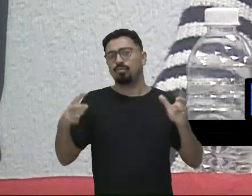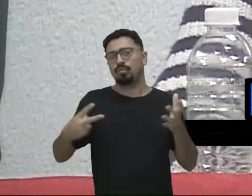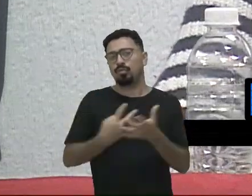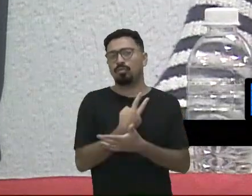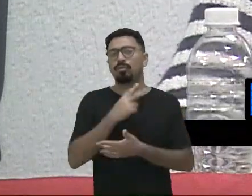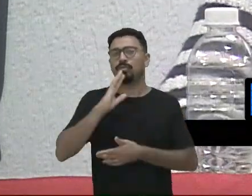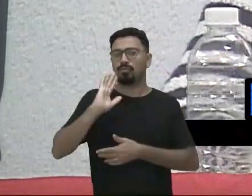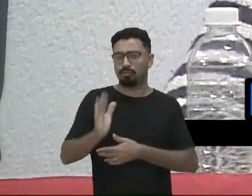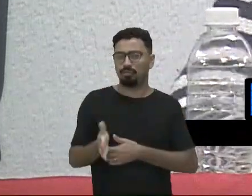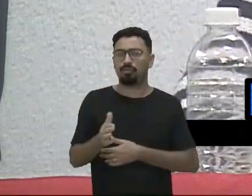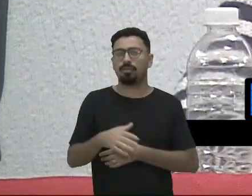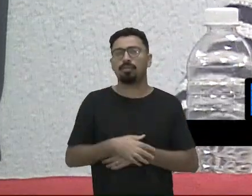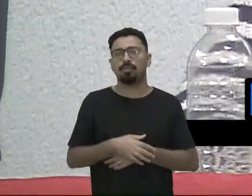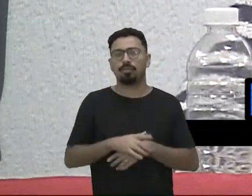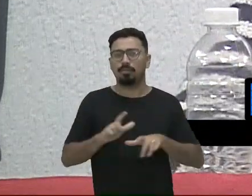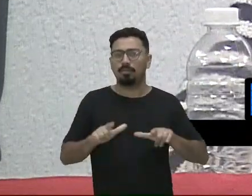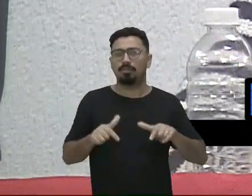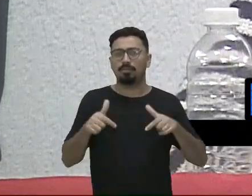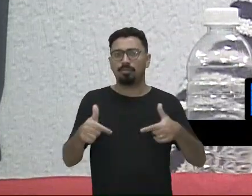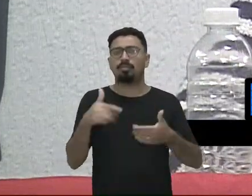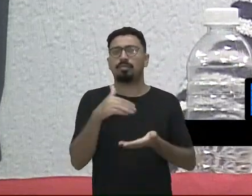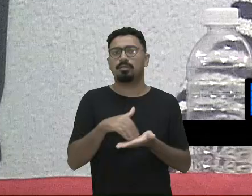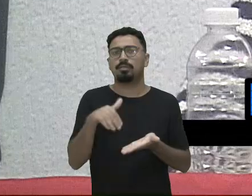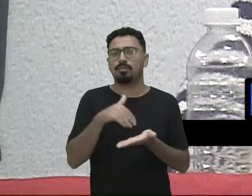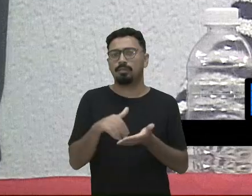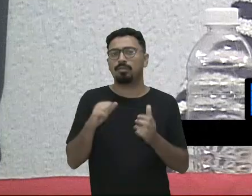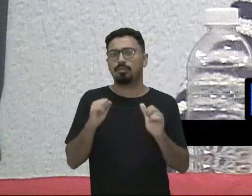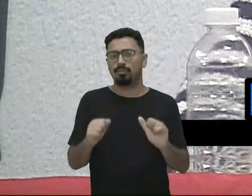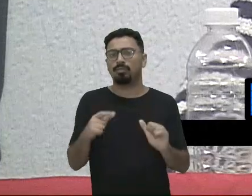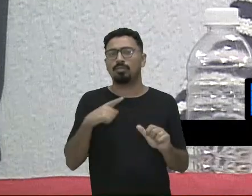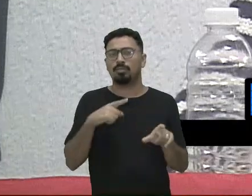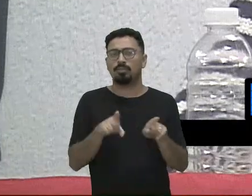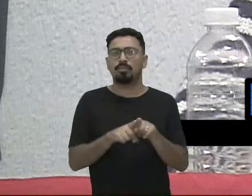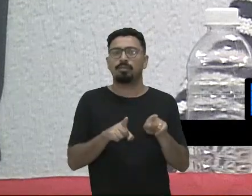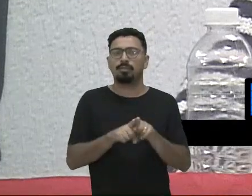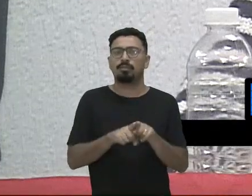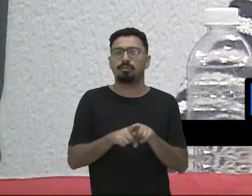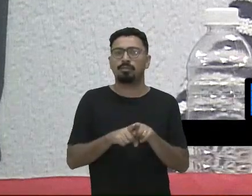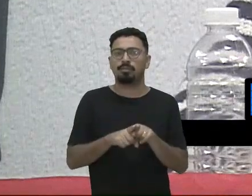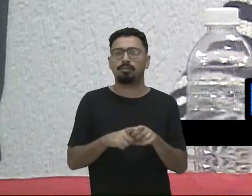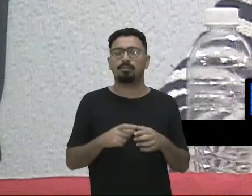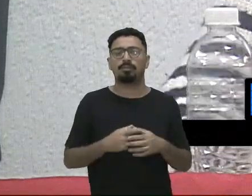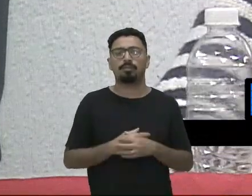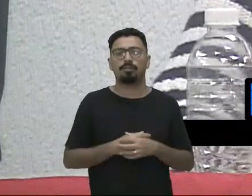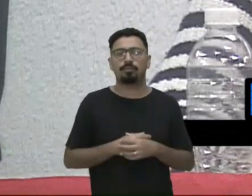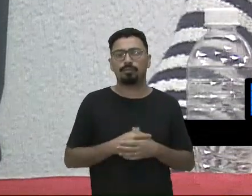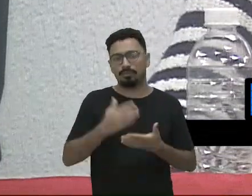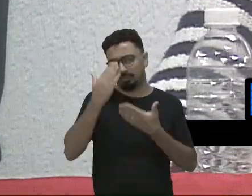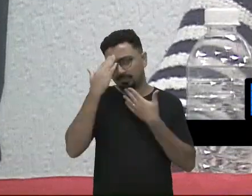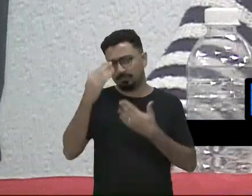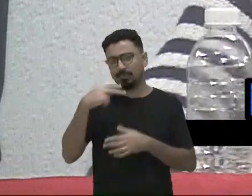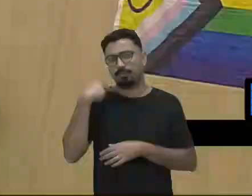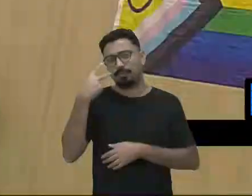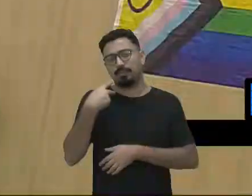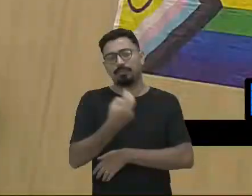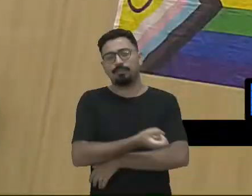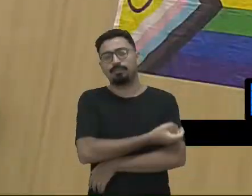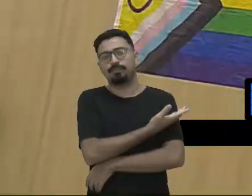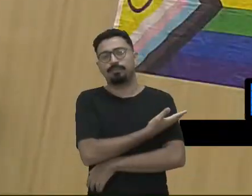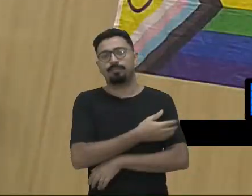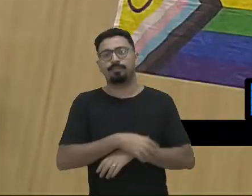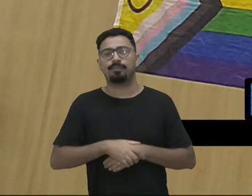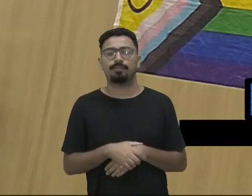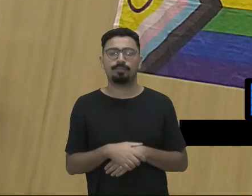né? E as atitudes que a secretaria também tomou diante dessa intercorrência. Obrigada, vereadora.